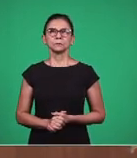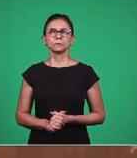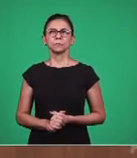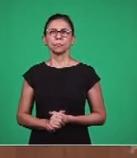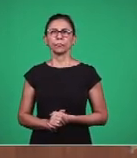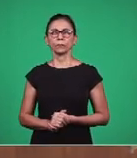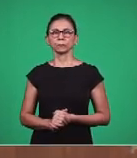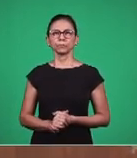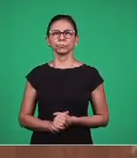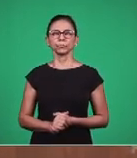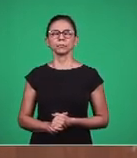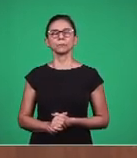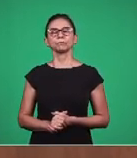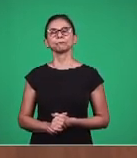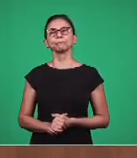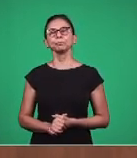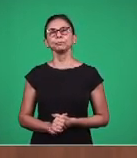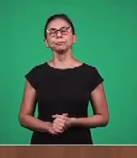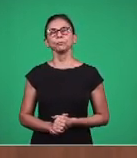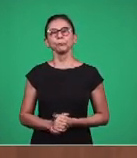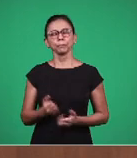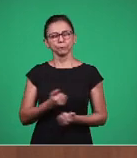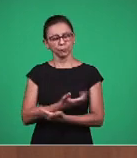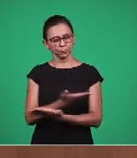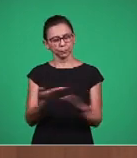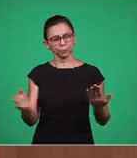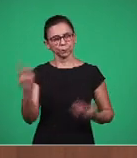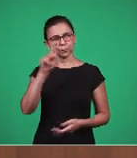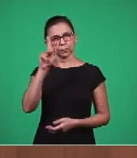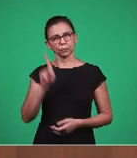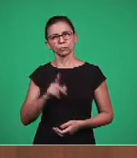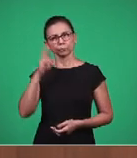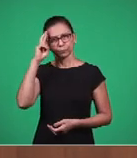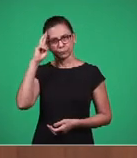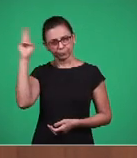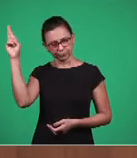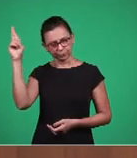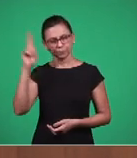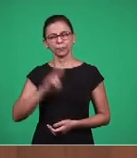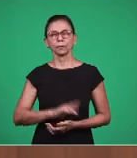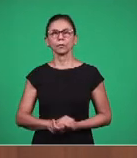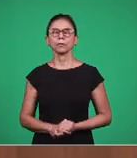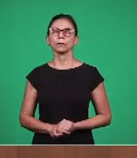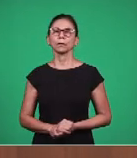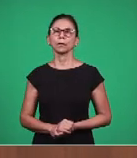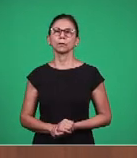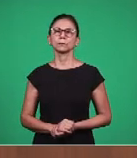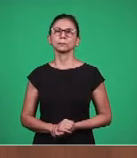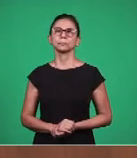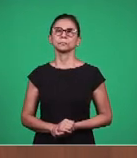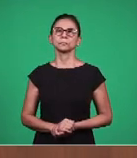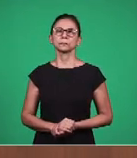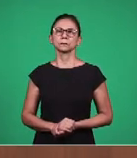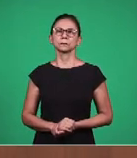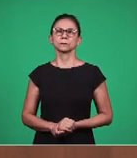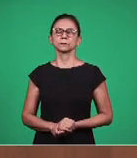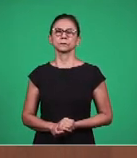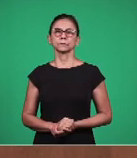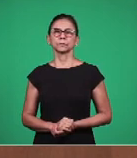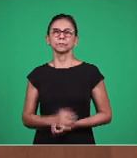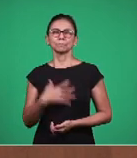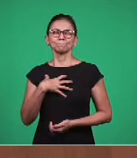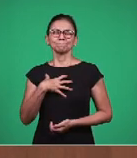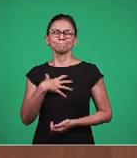Bem, irmãos, queremos saudar a todos com a paz do Senhor e dizer da nossa